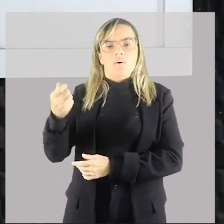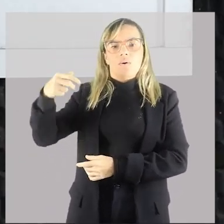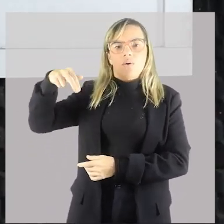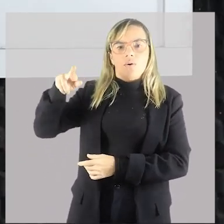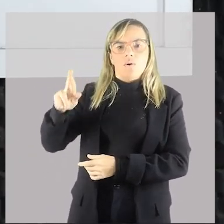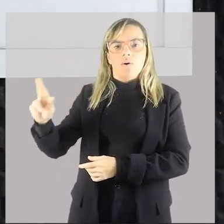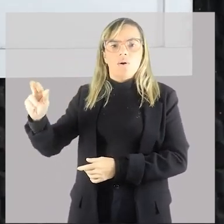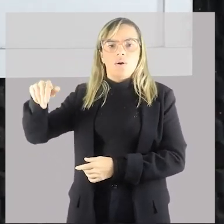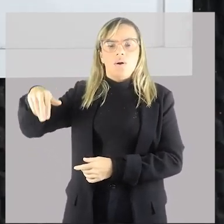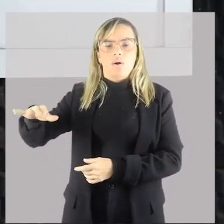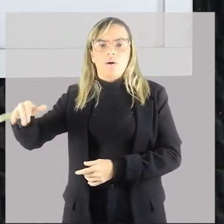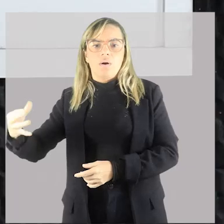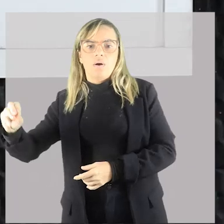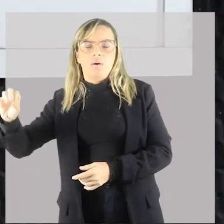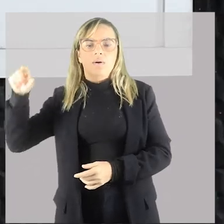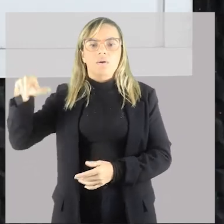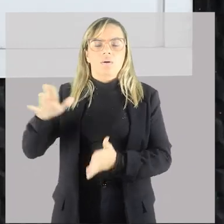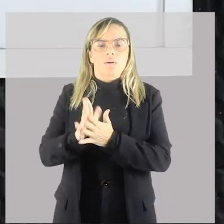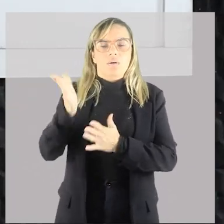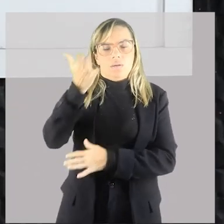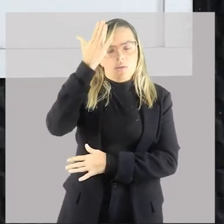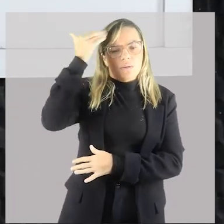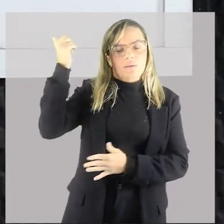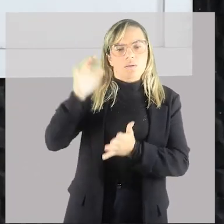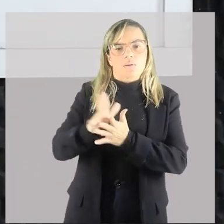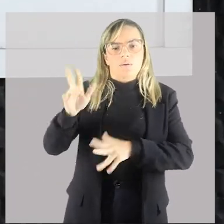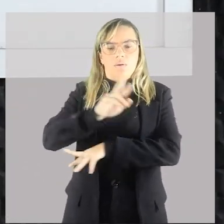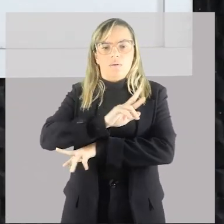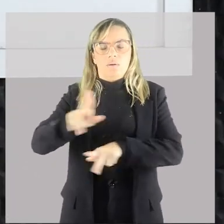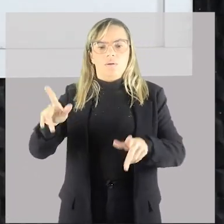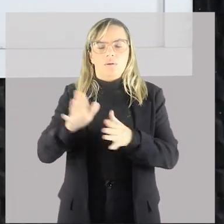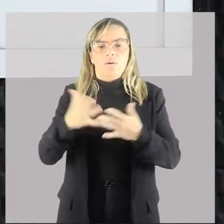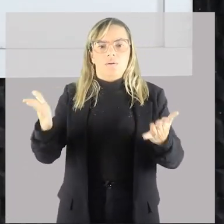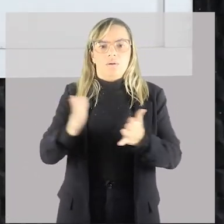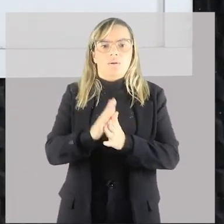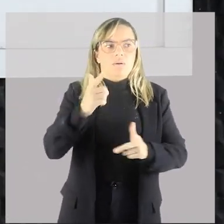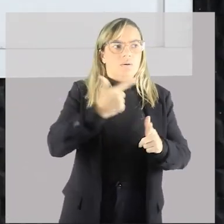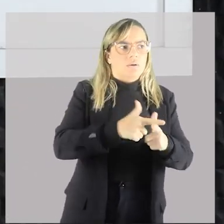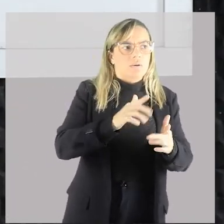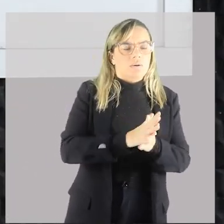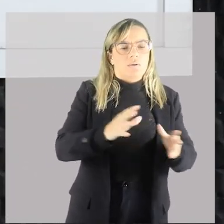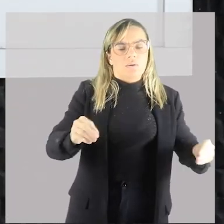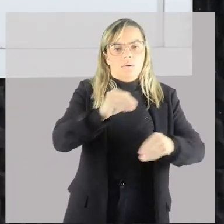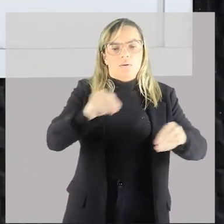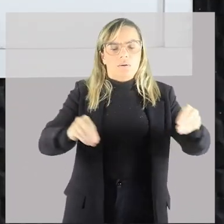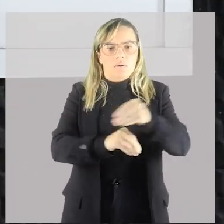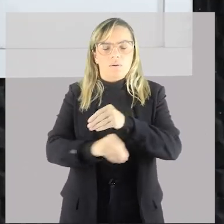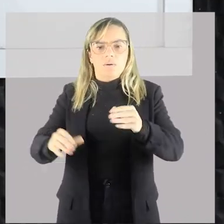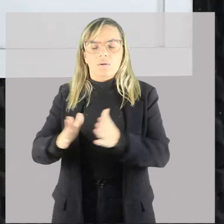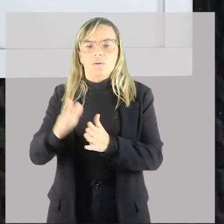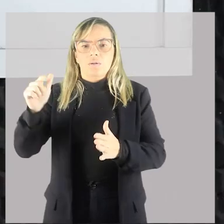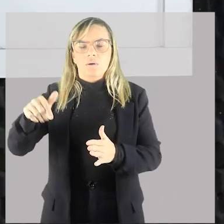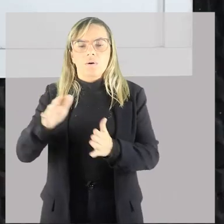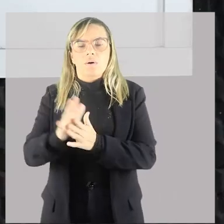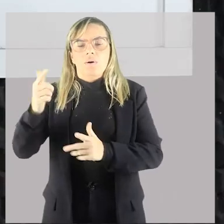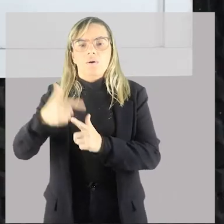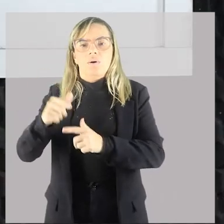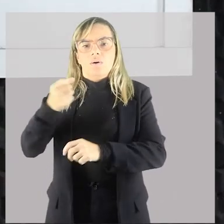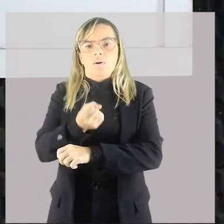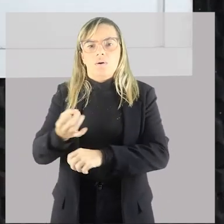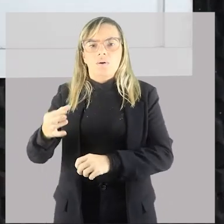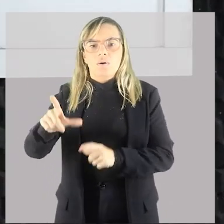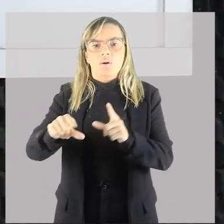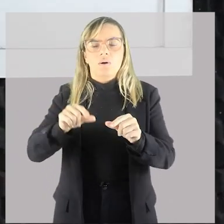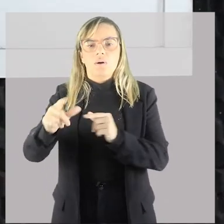tá? Então a gente tem que saber diferenciar um problema de permutação, um problema de combinação e